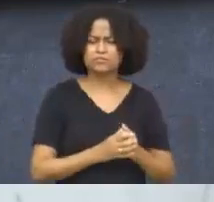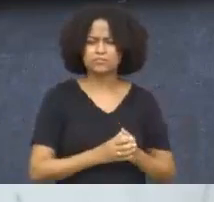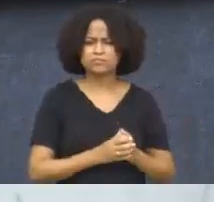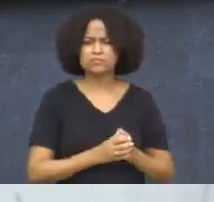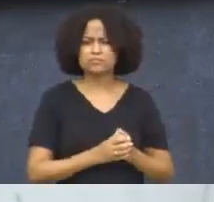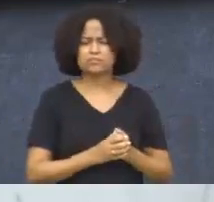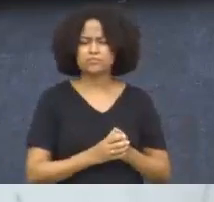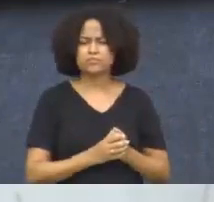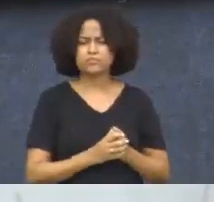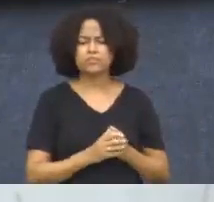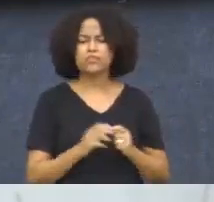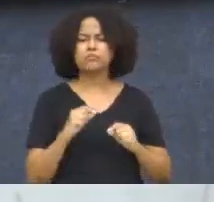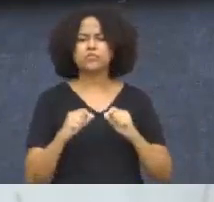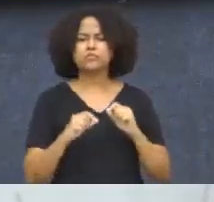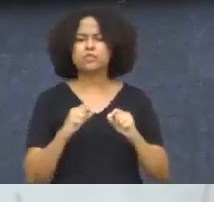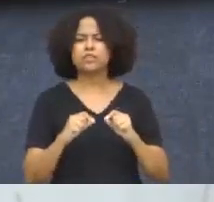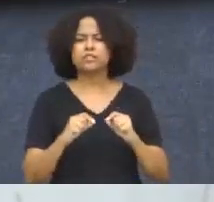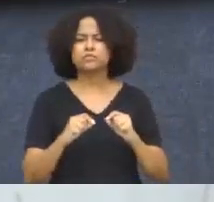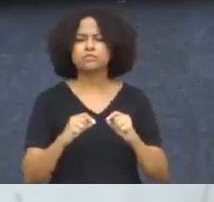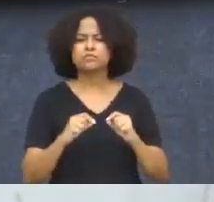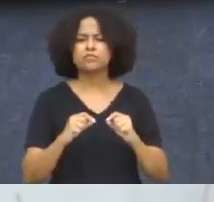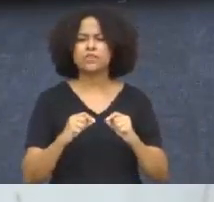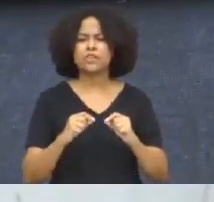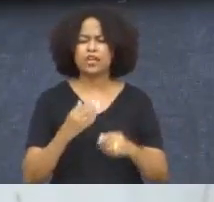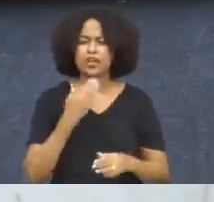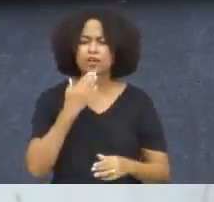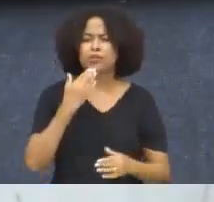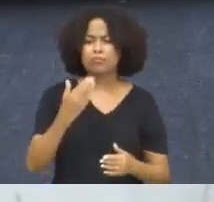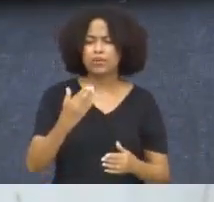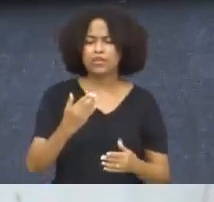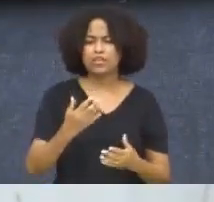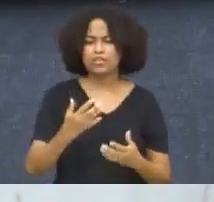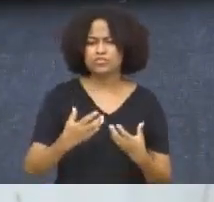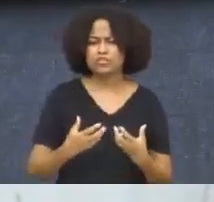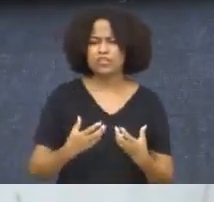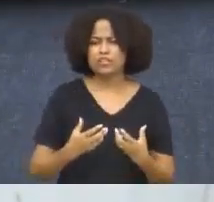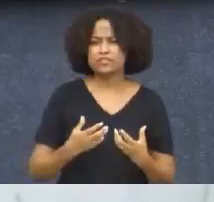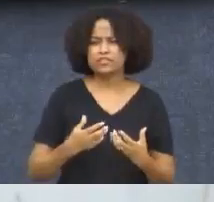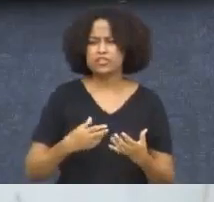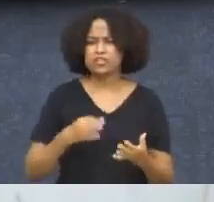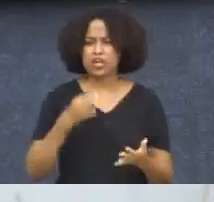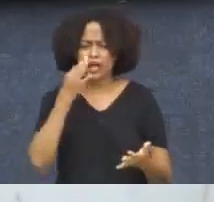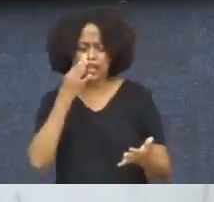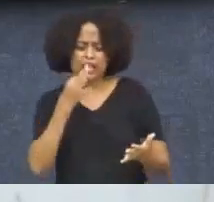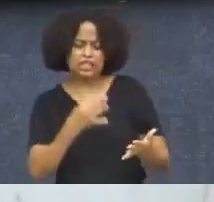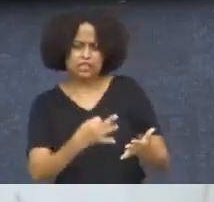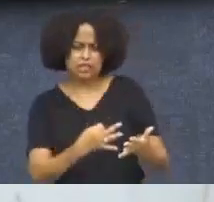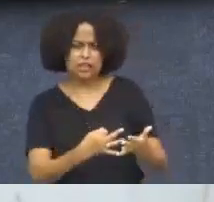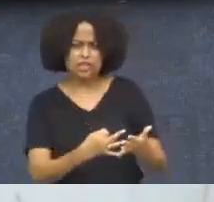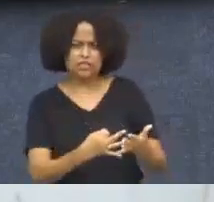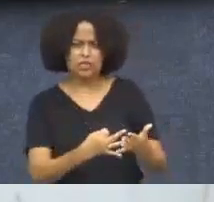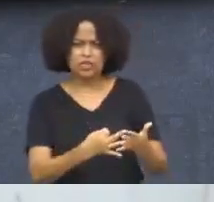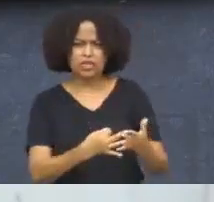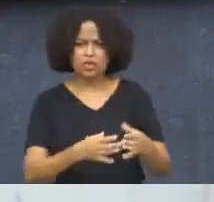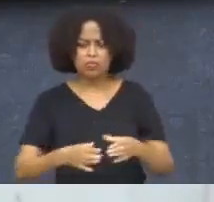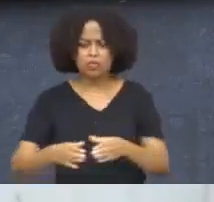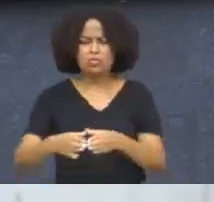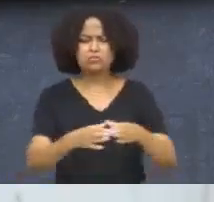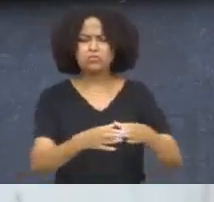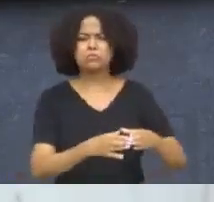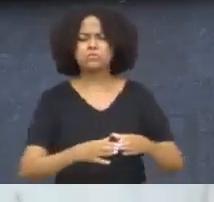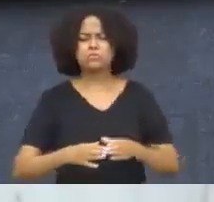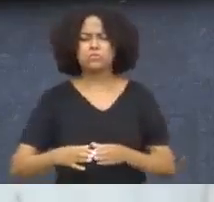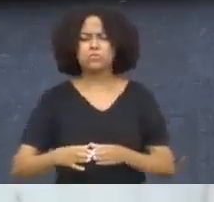308/2023, turno único. Solicitação, requer que seja apreciado conjuntamente pelas comissões de